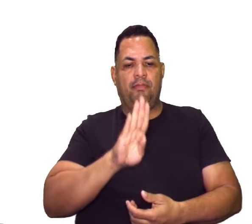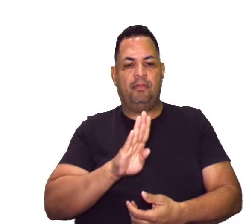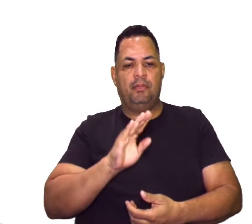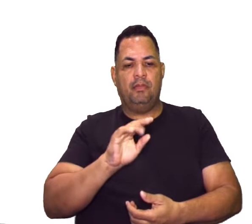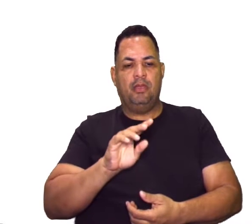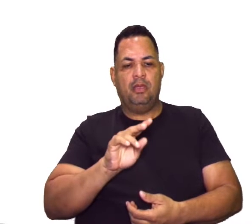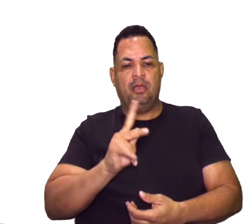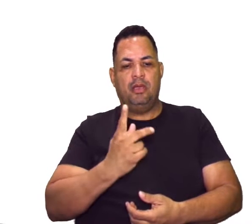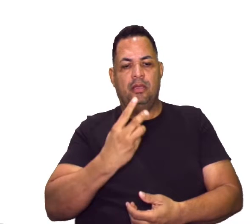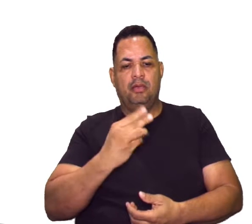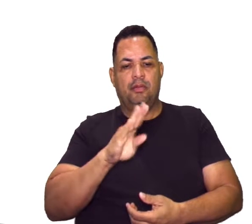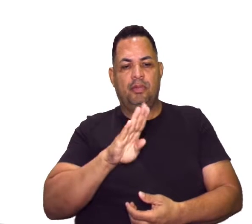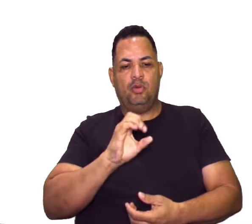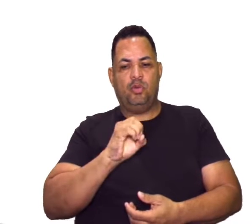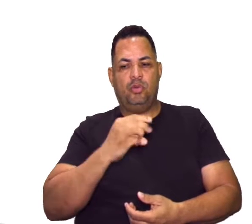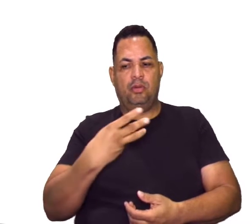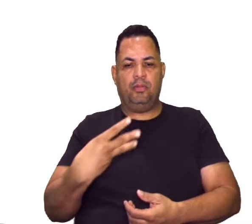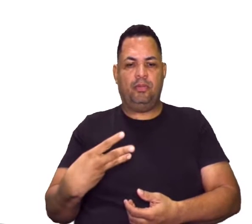H3BO3.